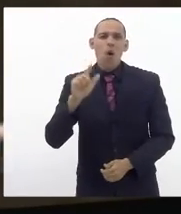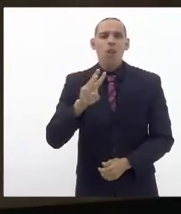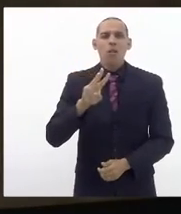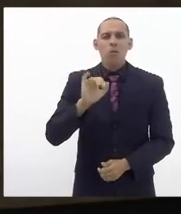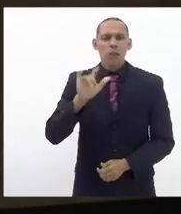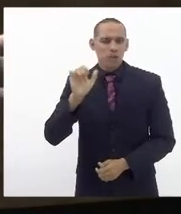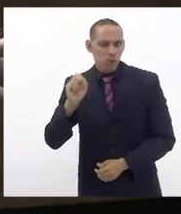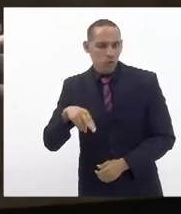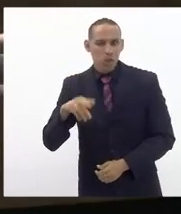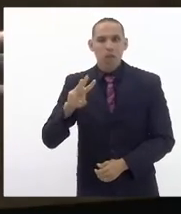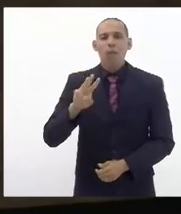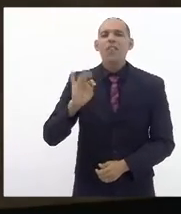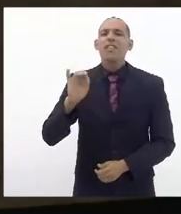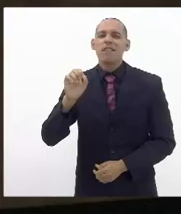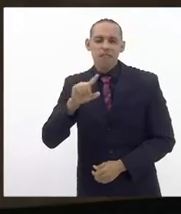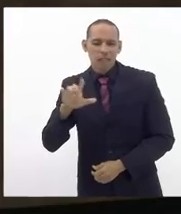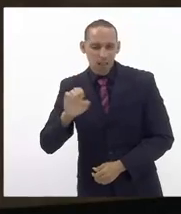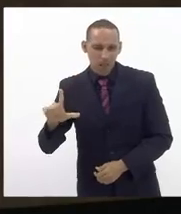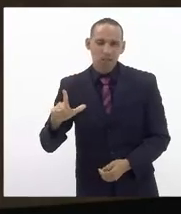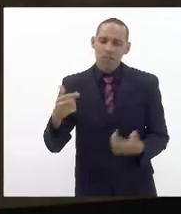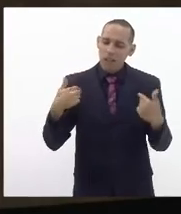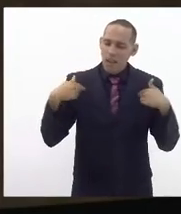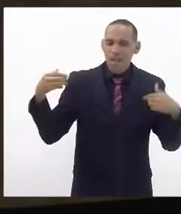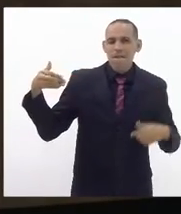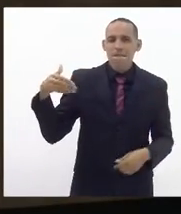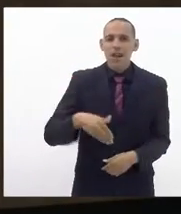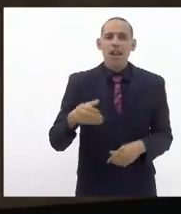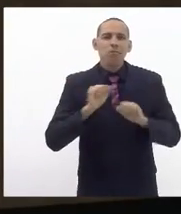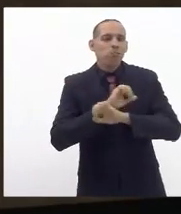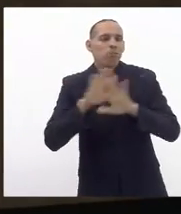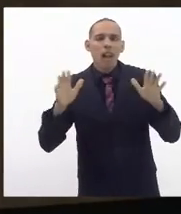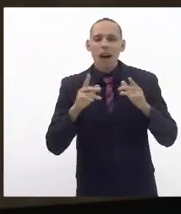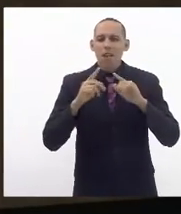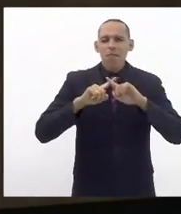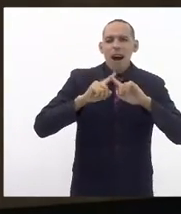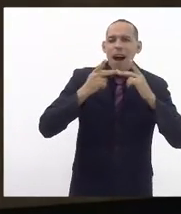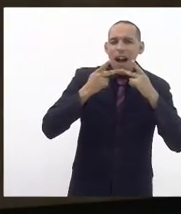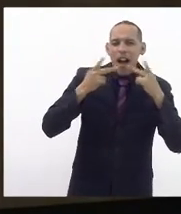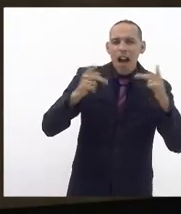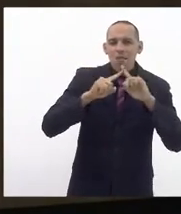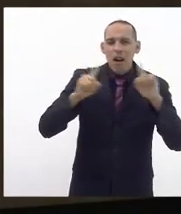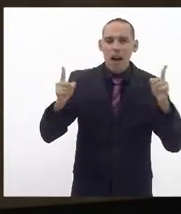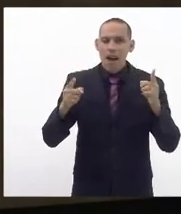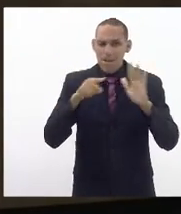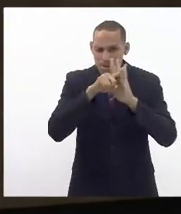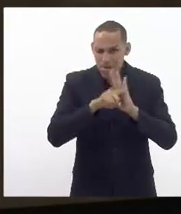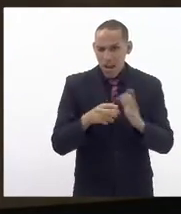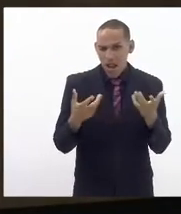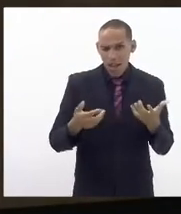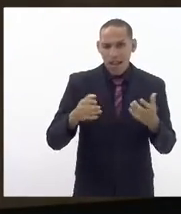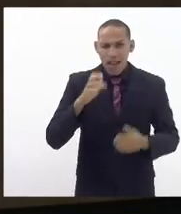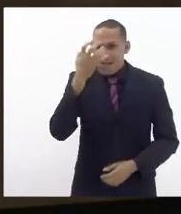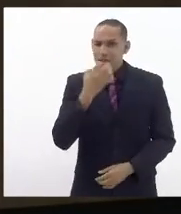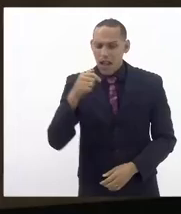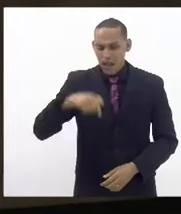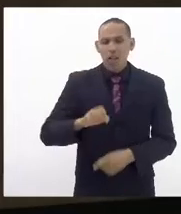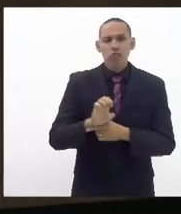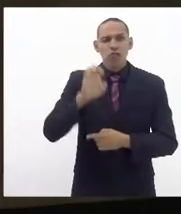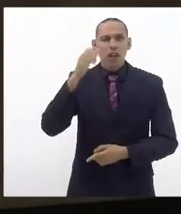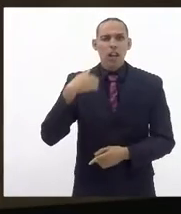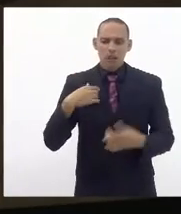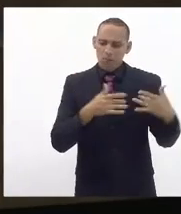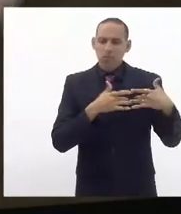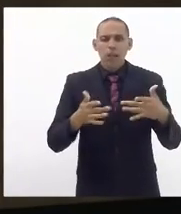fazendo esse tipo de acrobacia. Então, eu quero aqui me manifestar de maneira muito clara. Se quer investigar coisas sérias no Estado, eu me coloco à sua disposição. Mas